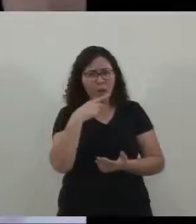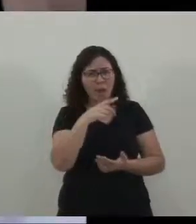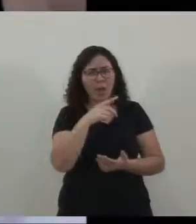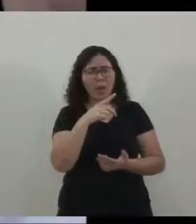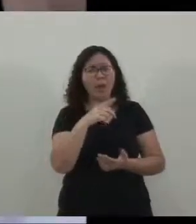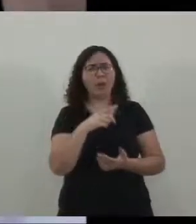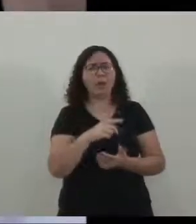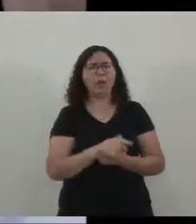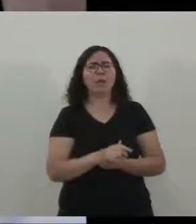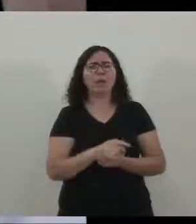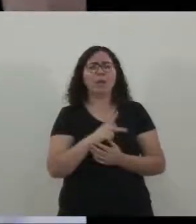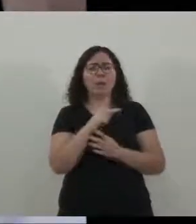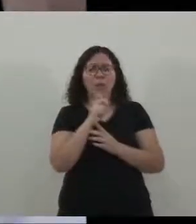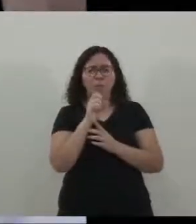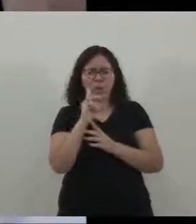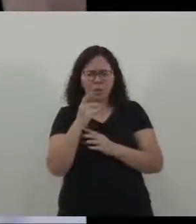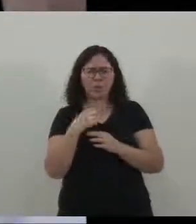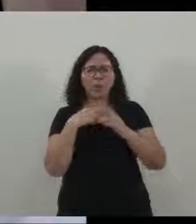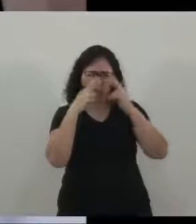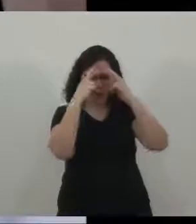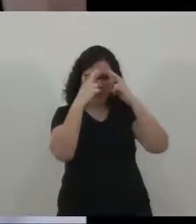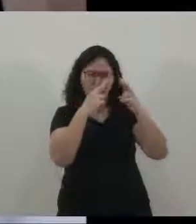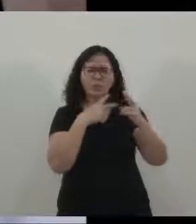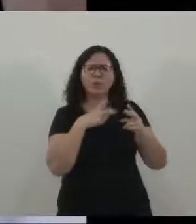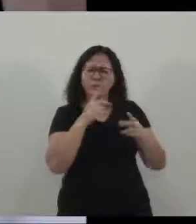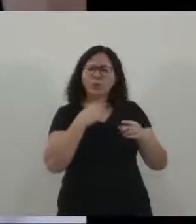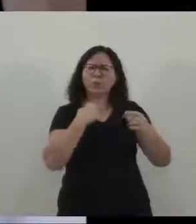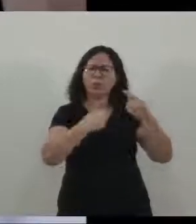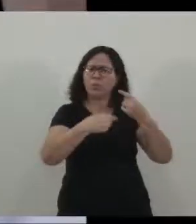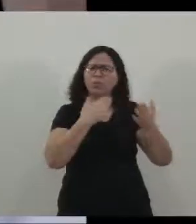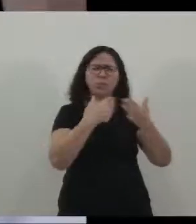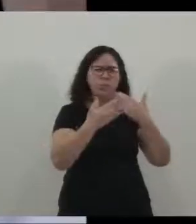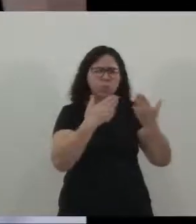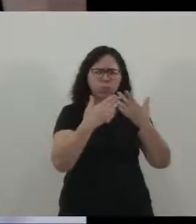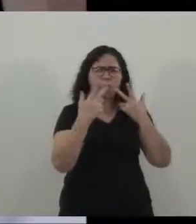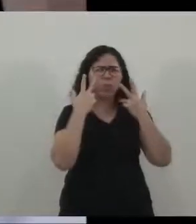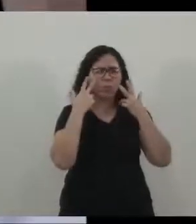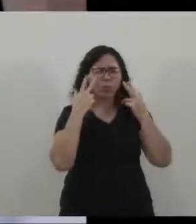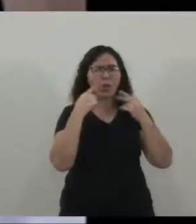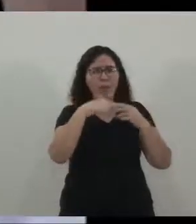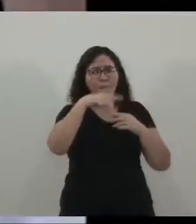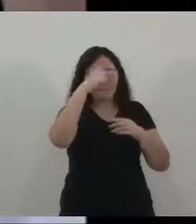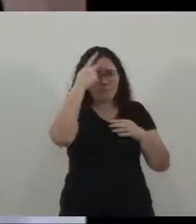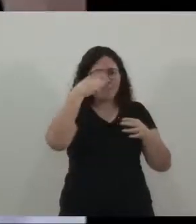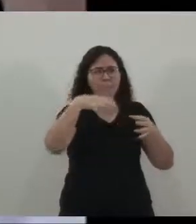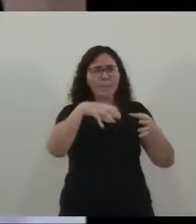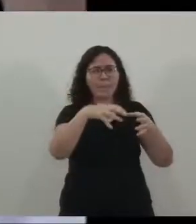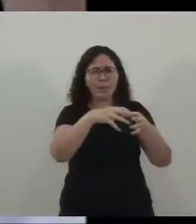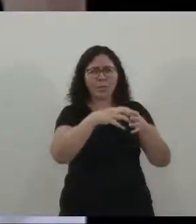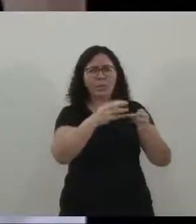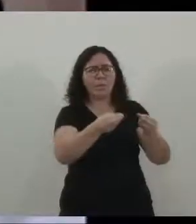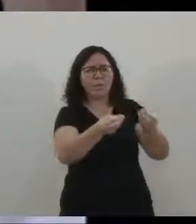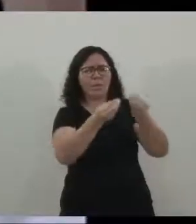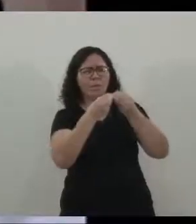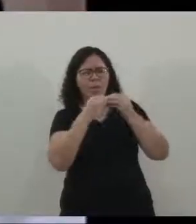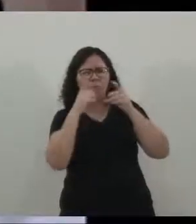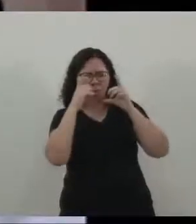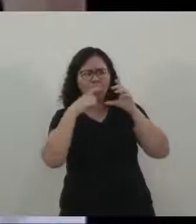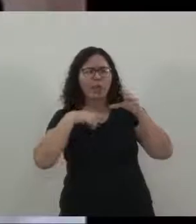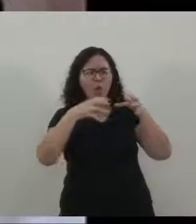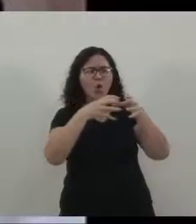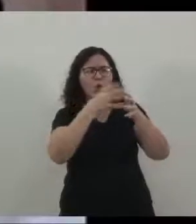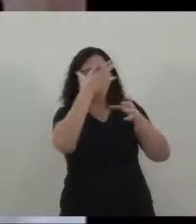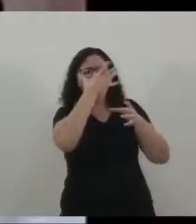Palmeira, né, que até eu tenho respeito, a gente sempre dialogou sobre essas questões. Ele era uma das pessoas que chegou esse print para a gente, né, que estava nesse